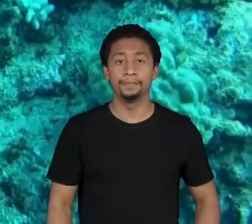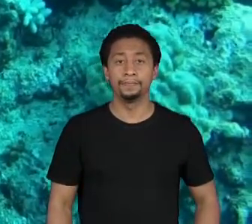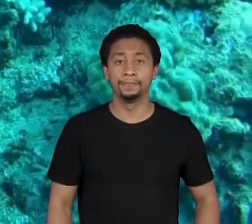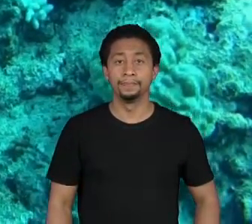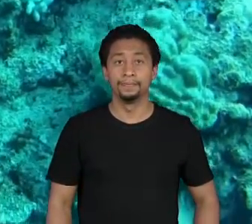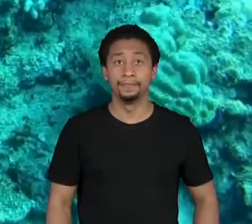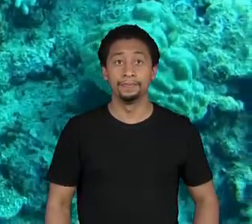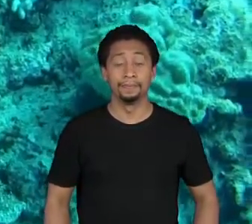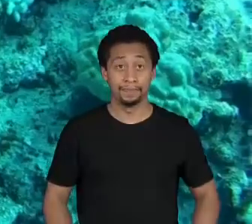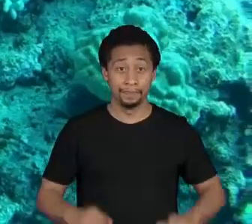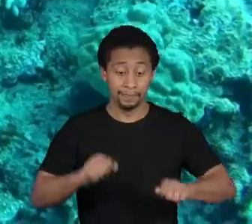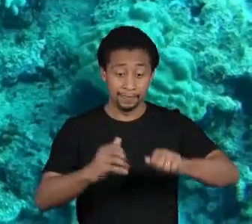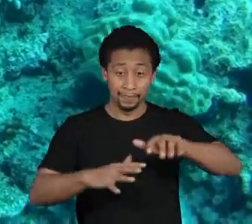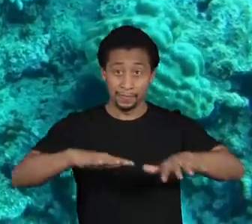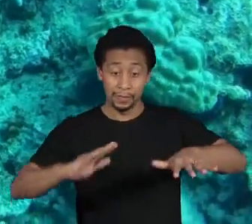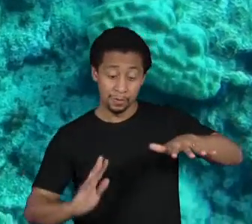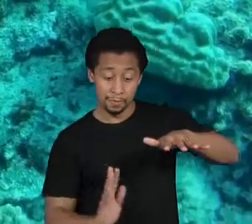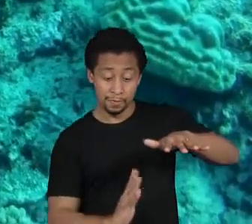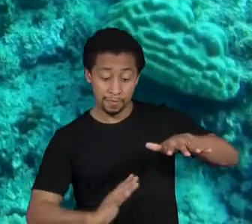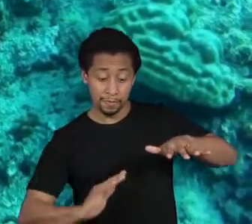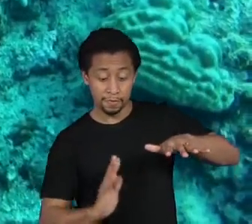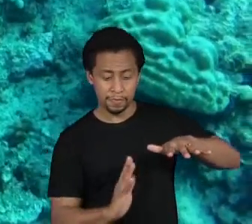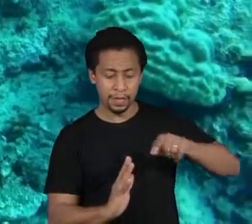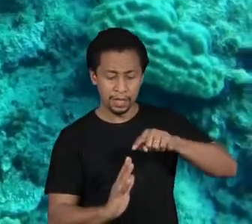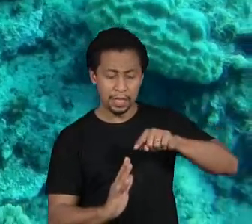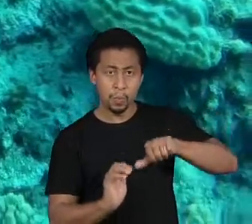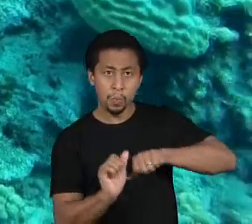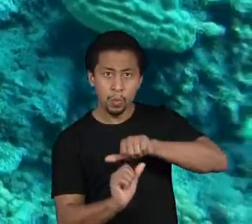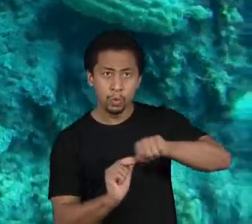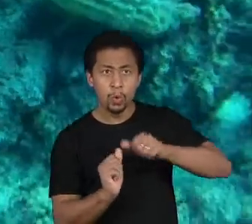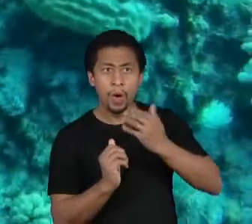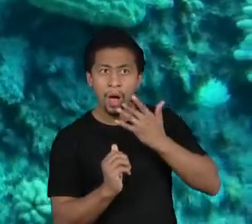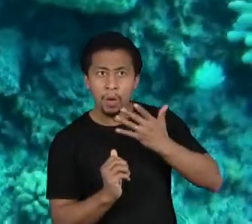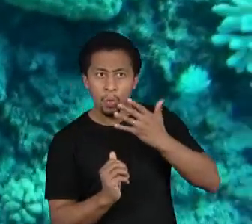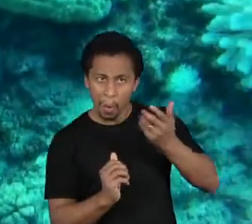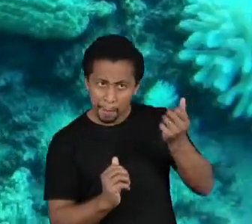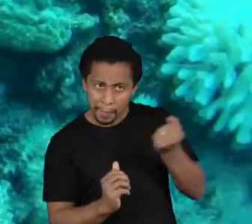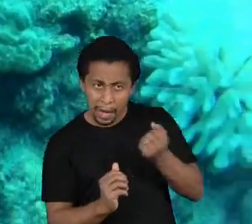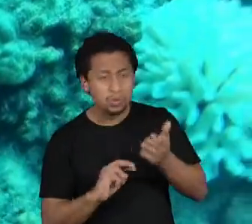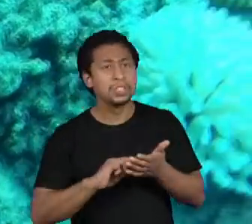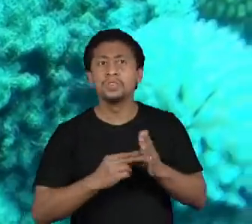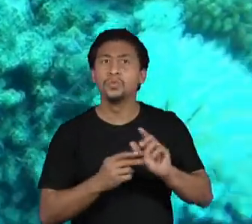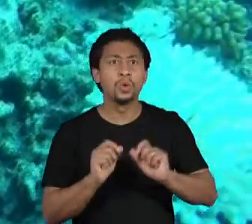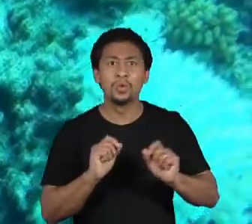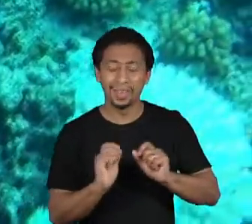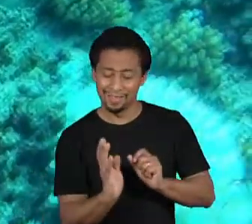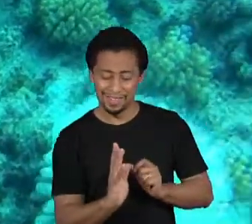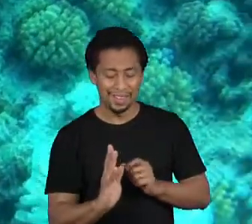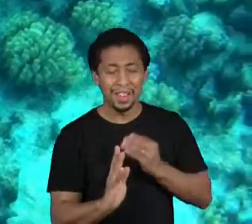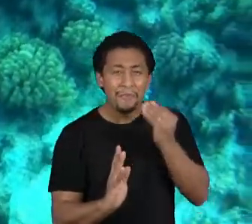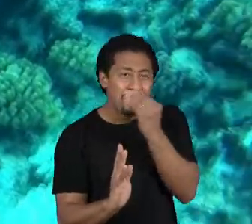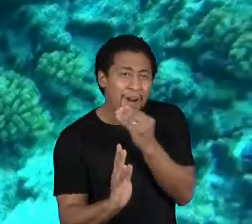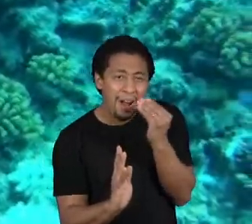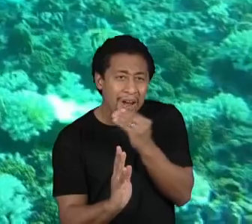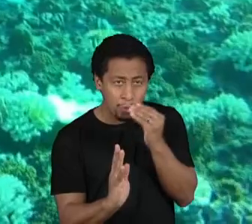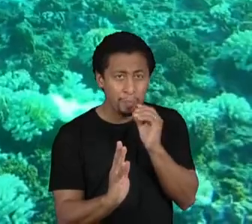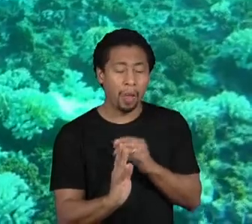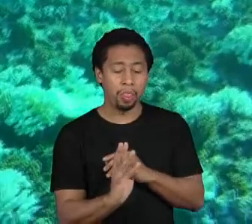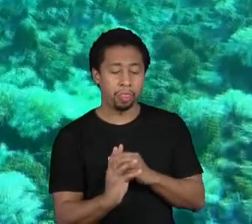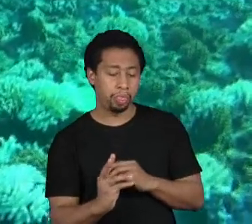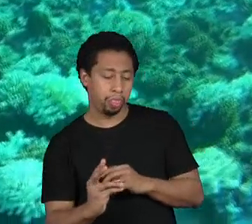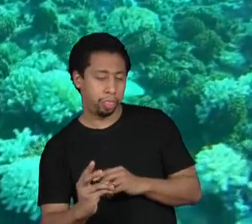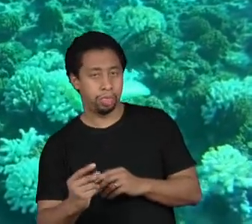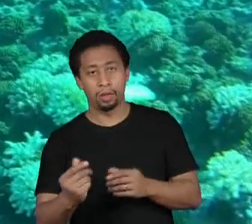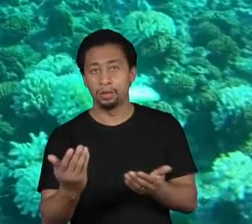O branqueamento acontece quando a saúde dos corais está comprometida e pode levar à morte. Para garantir a proteção